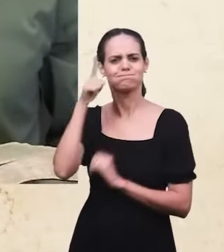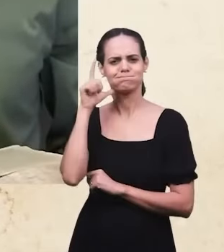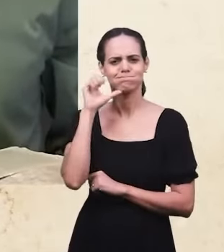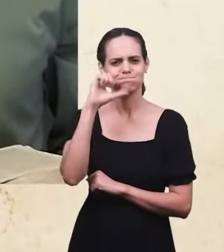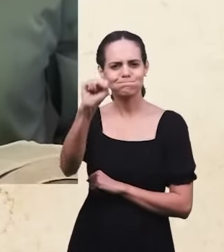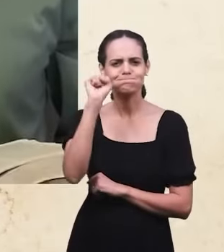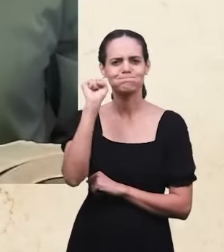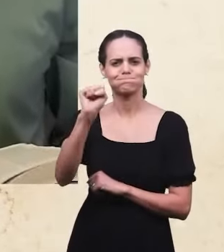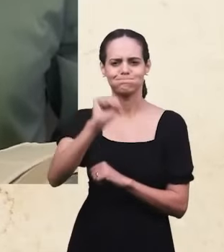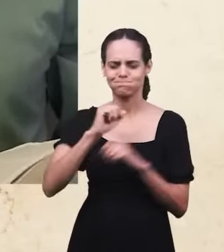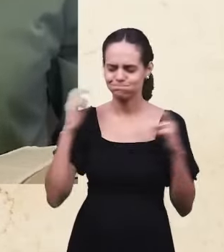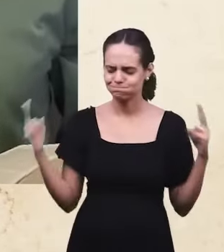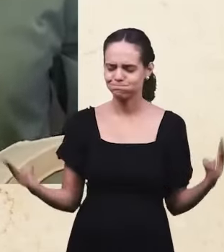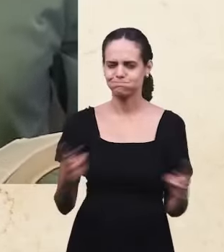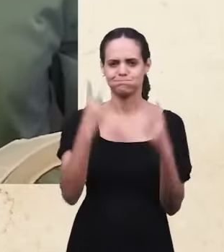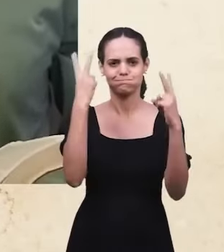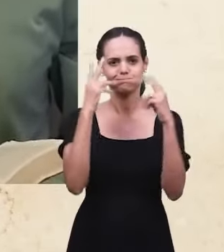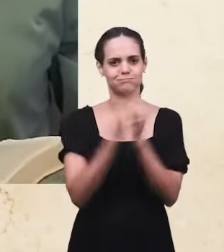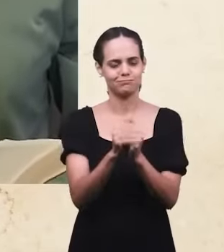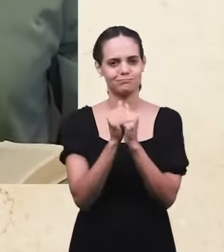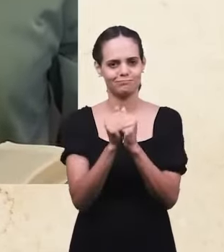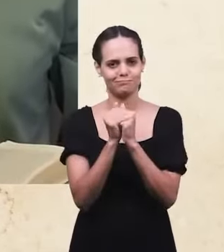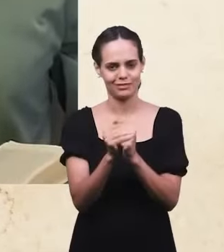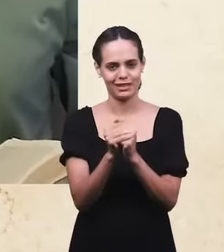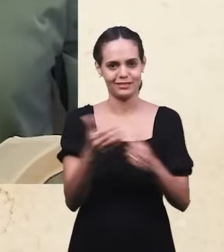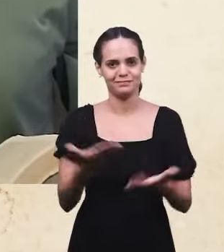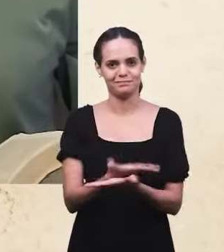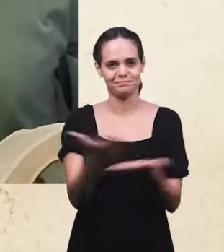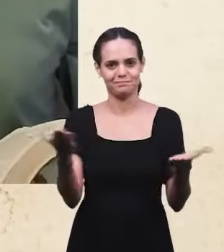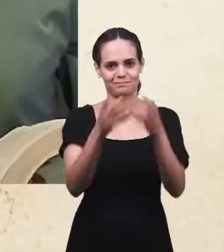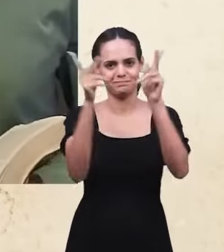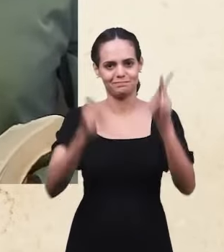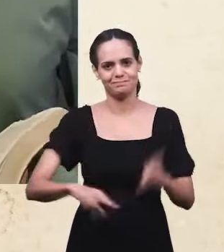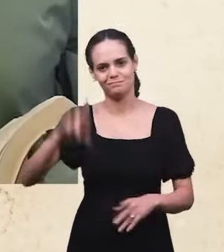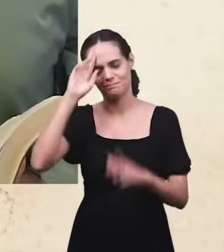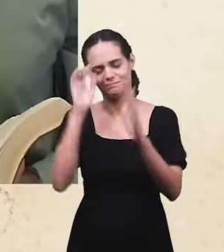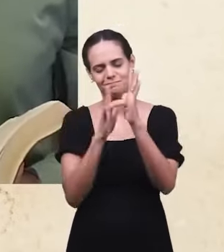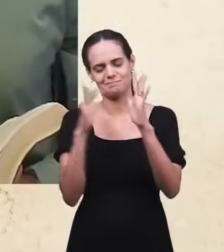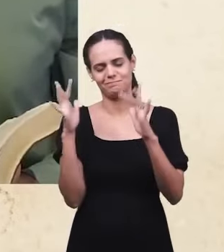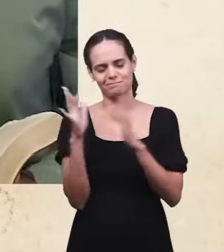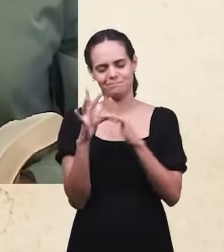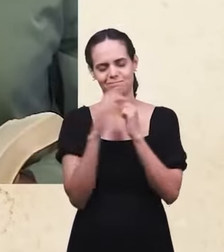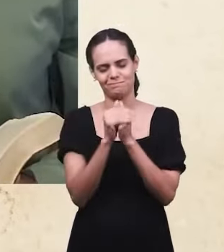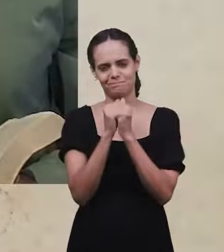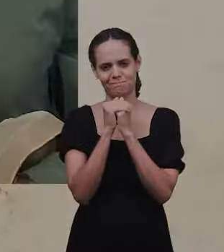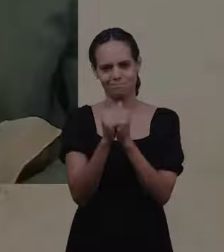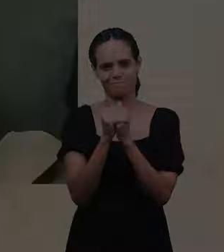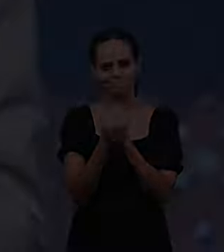para a vitória e conheciam a chave da vitória. Amém, meus irmãos? Nós saudamos a todos com a paz, Senhor Jesus.